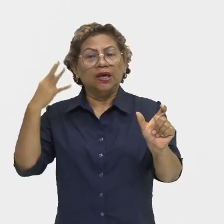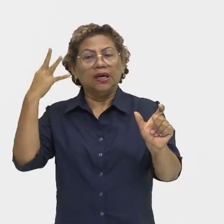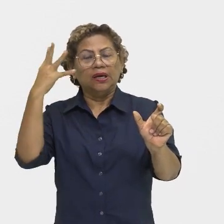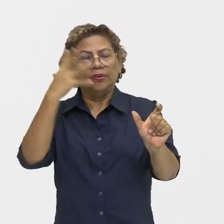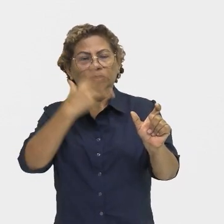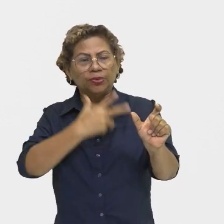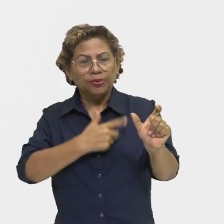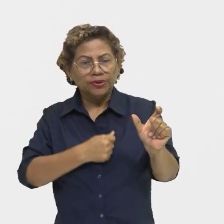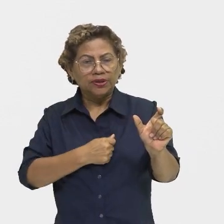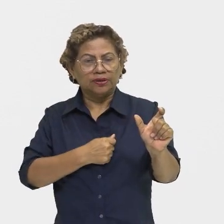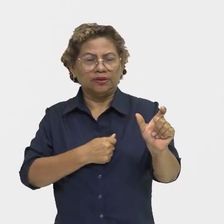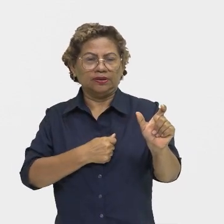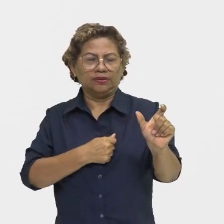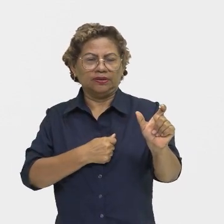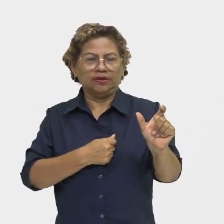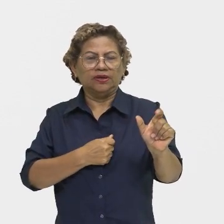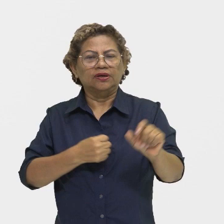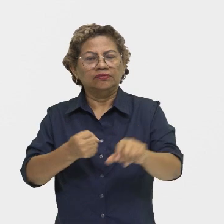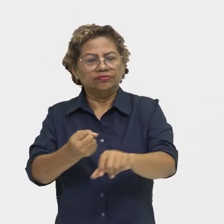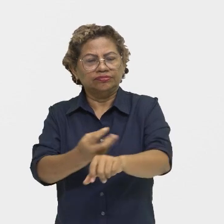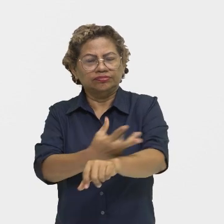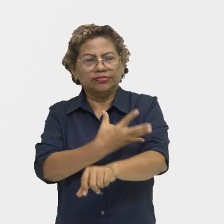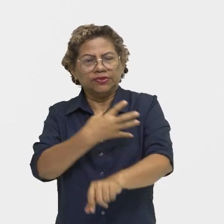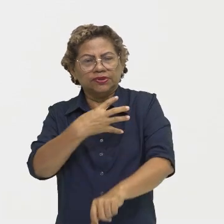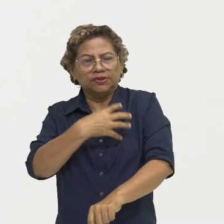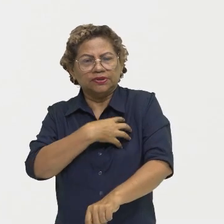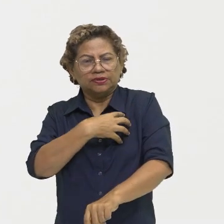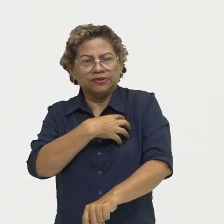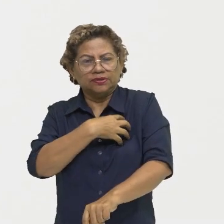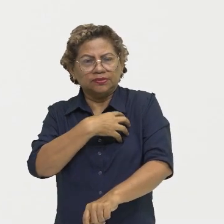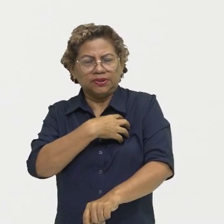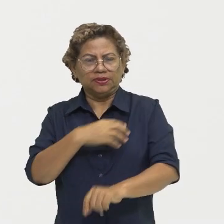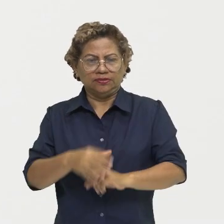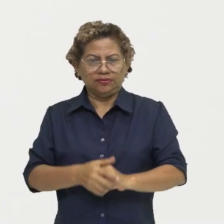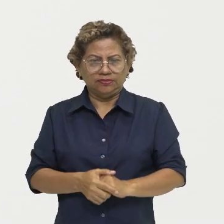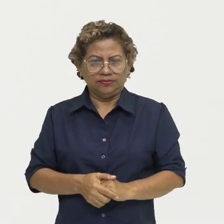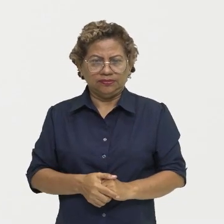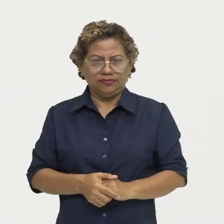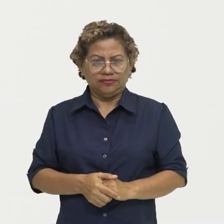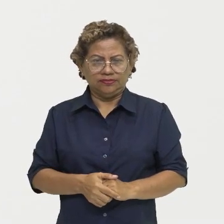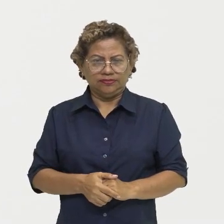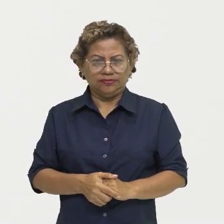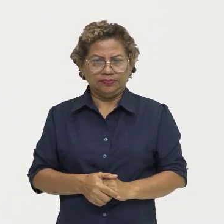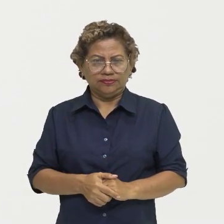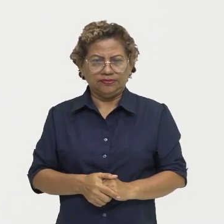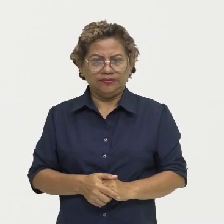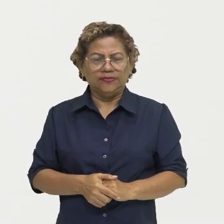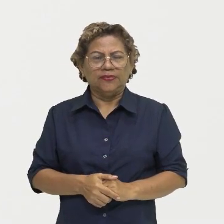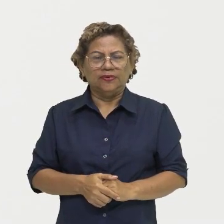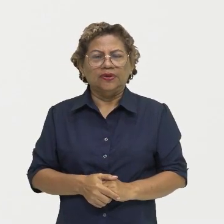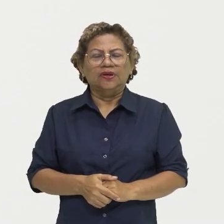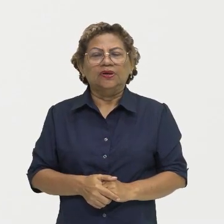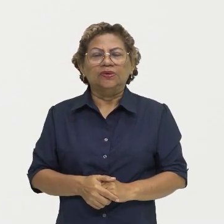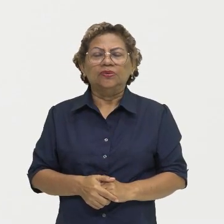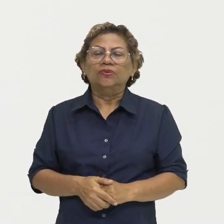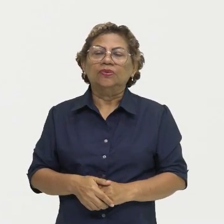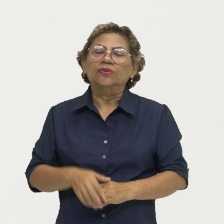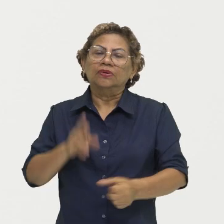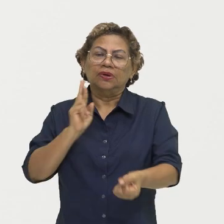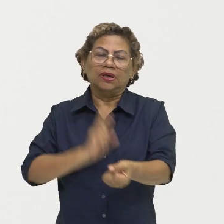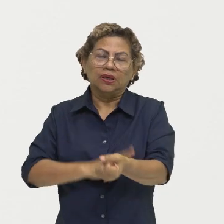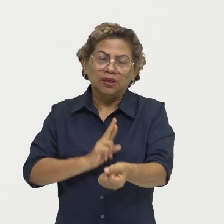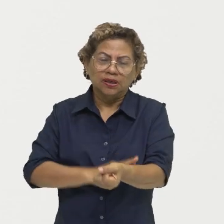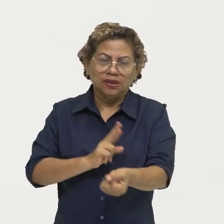uso adequado de quê, meus amores? Da metrificação, do ritmo, das